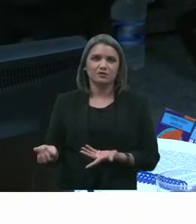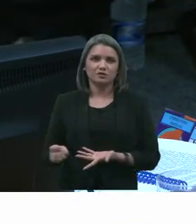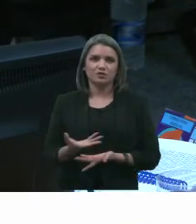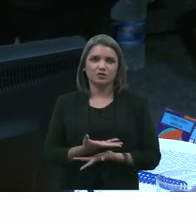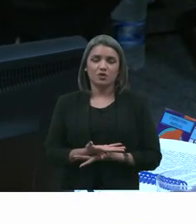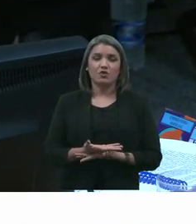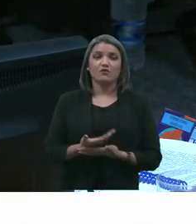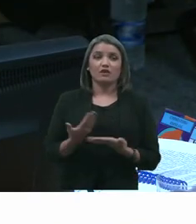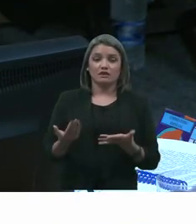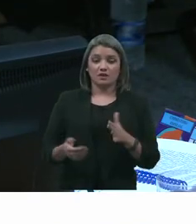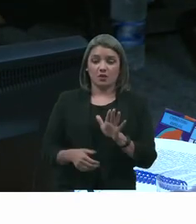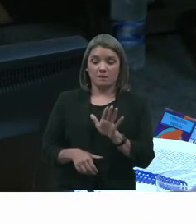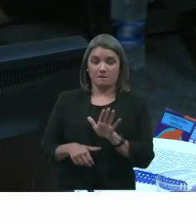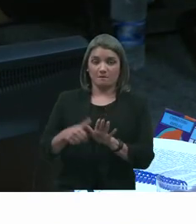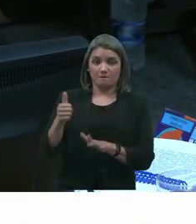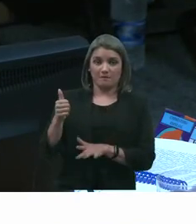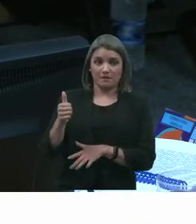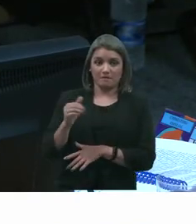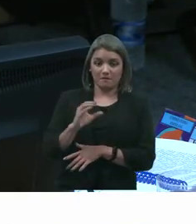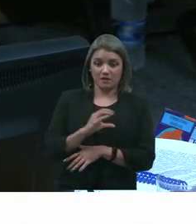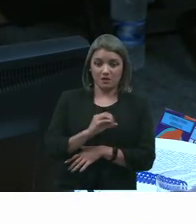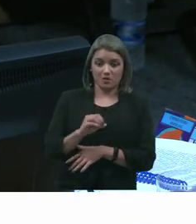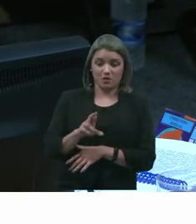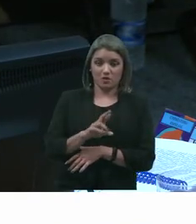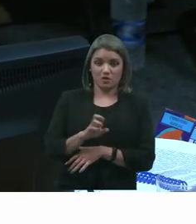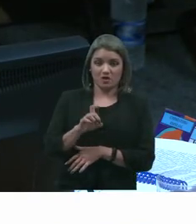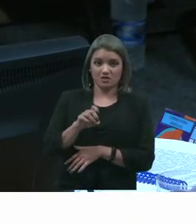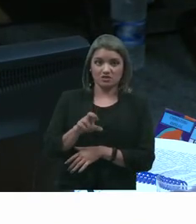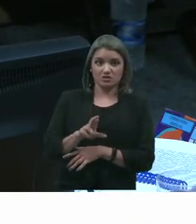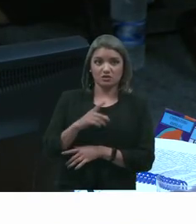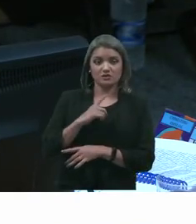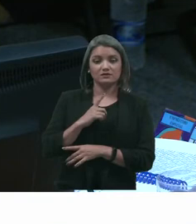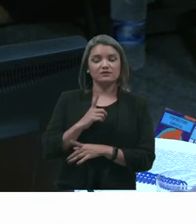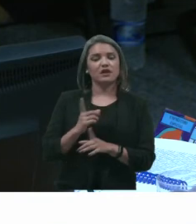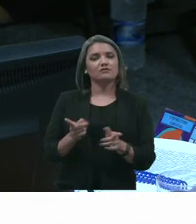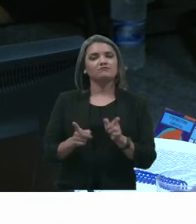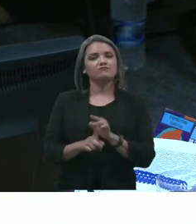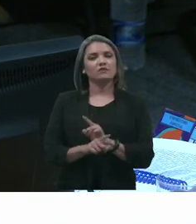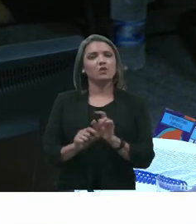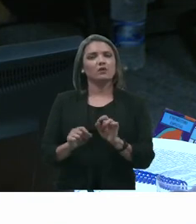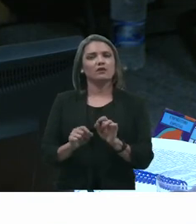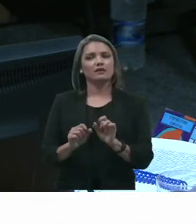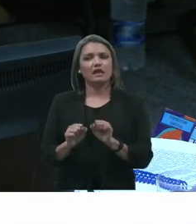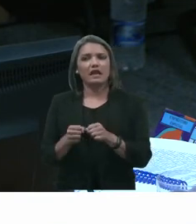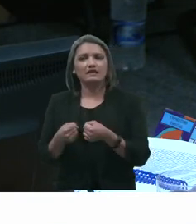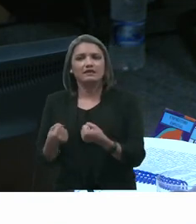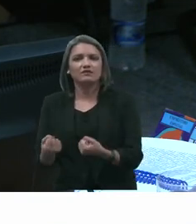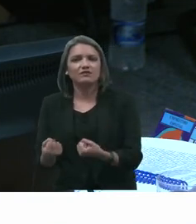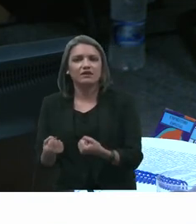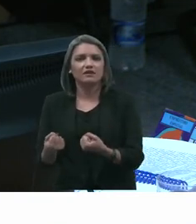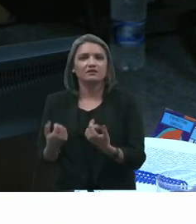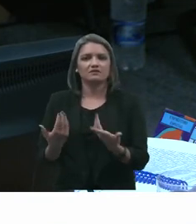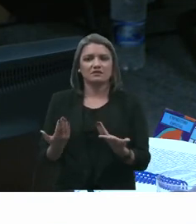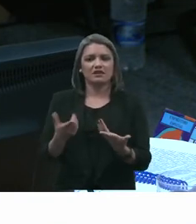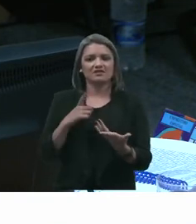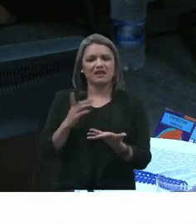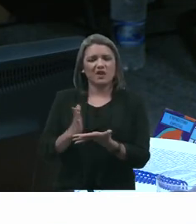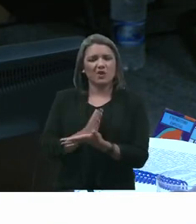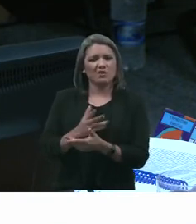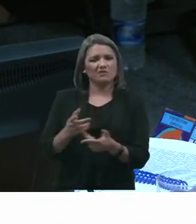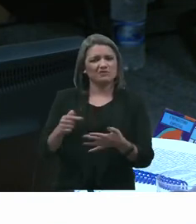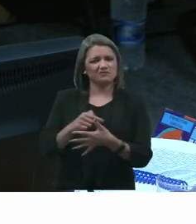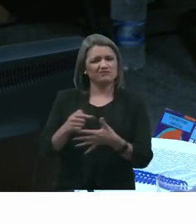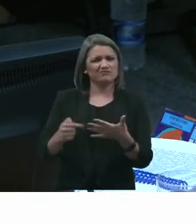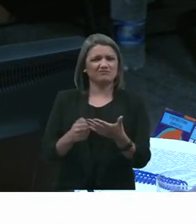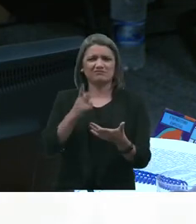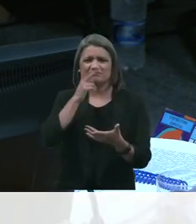Corregedoria primeiro apresentou a contradição entre as versões da defesa do investigado. Faz, no